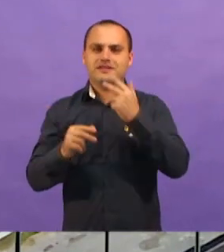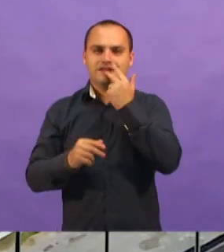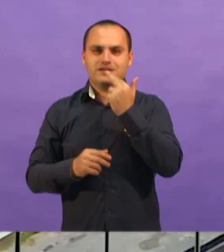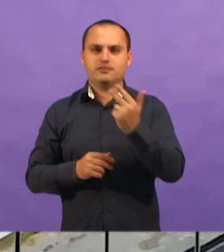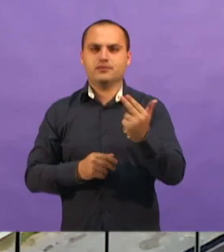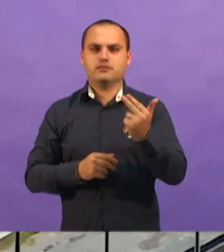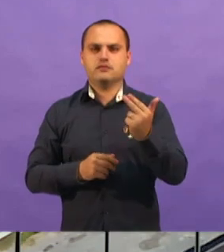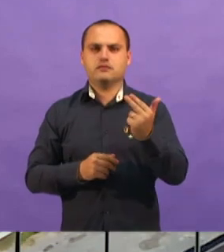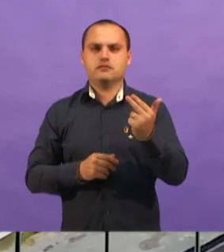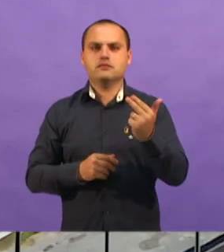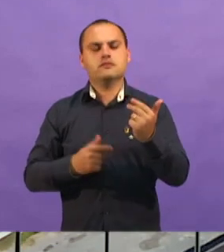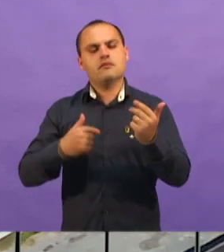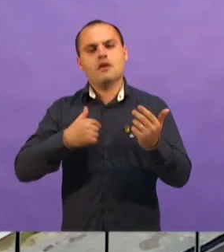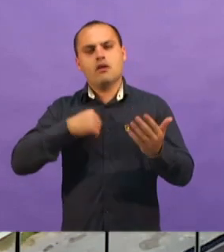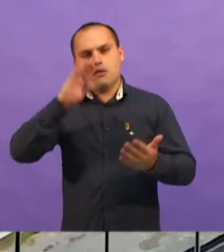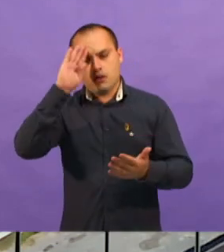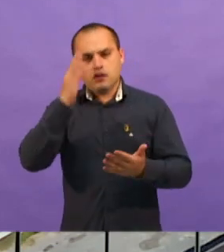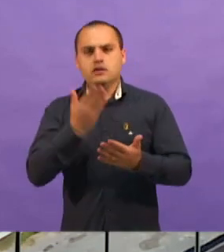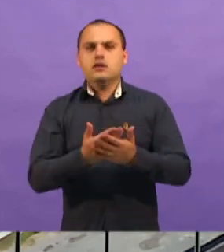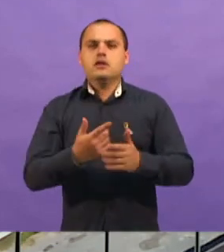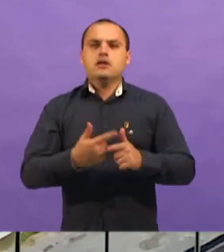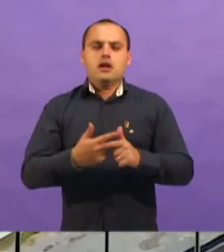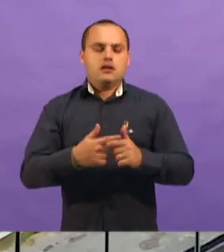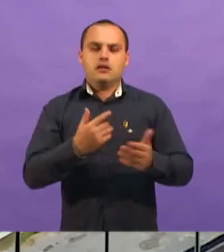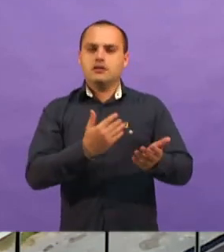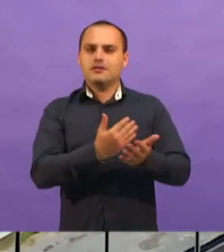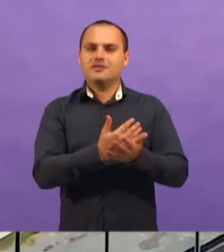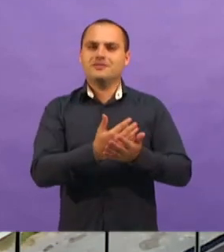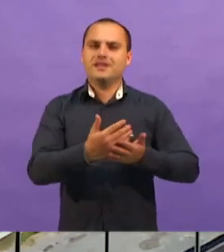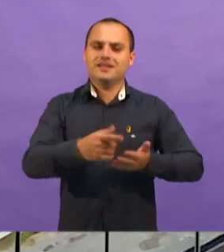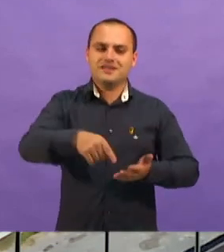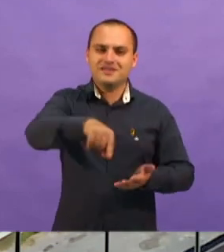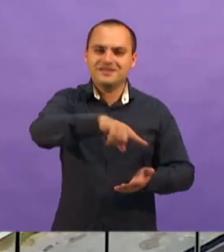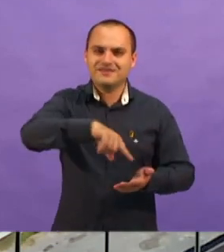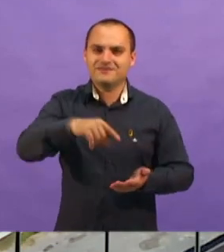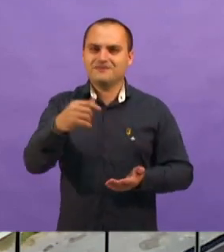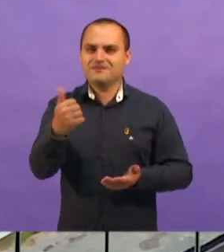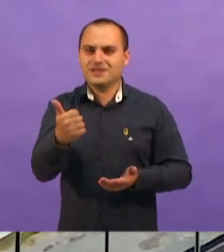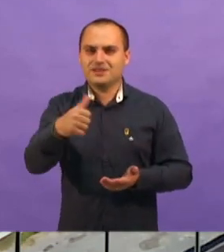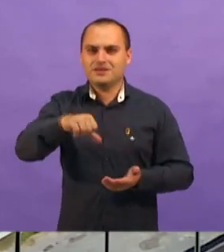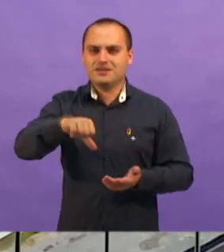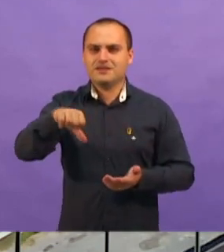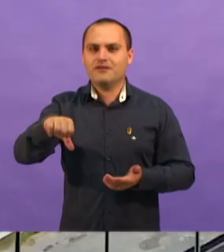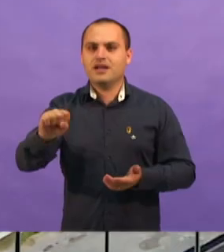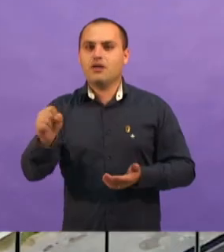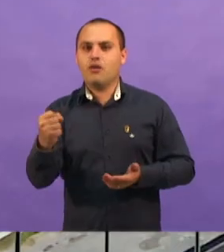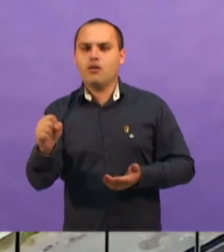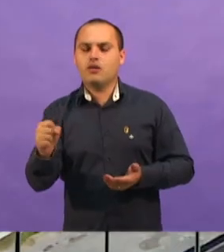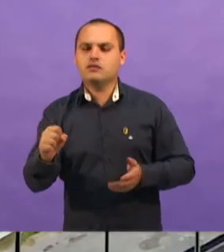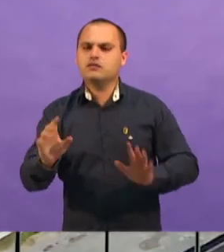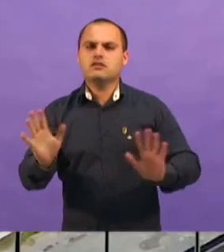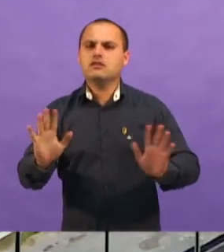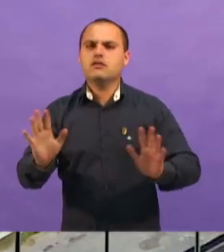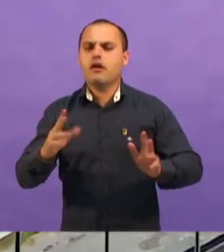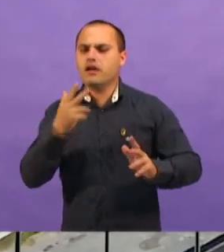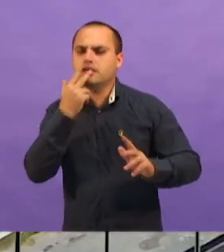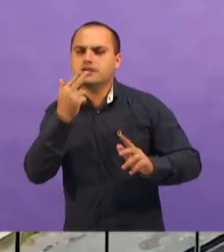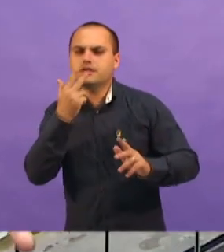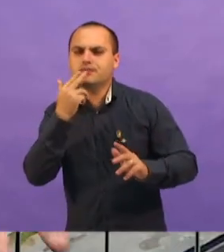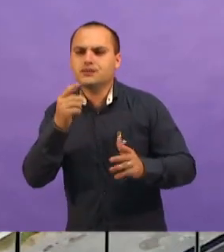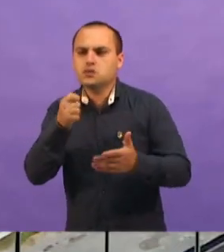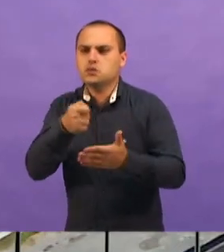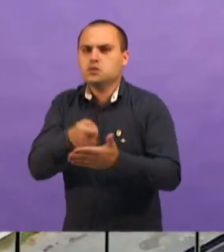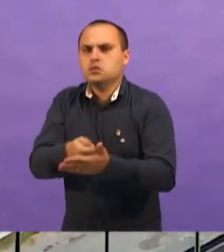Acredito porque o nosso começo foi assim, de 98, né? Não foi quase uma exigência, mas